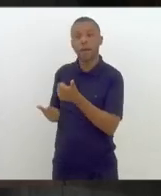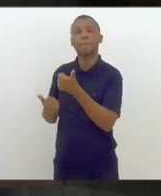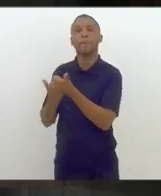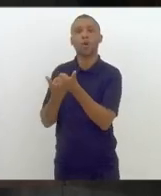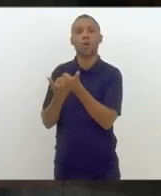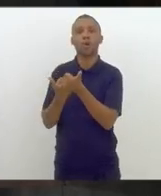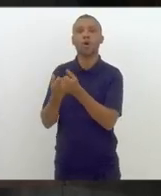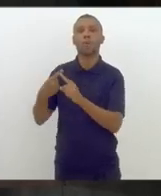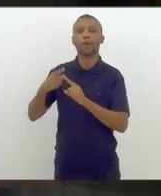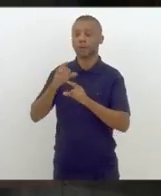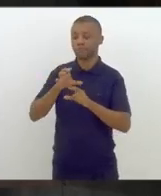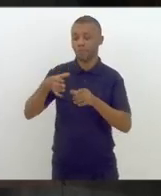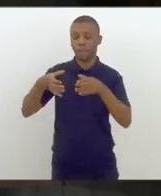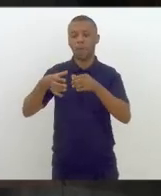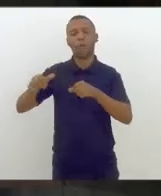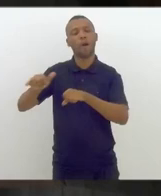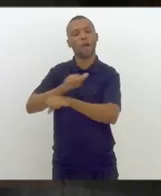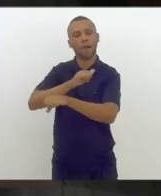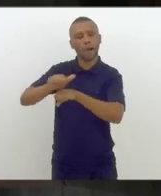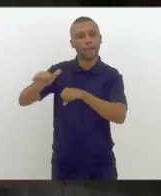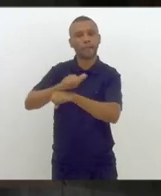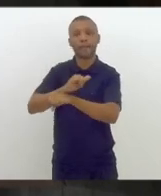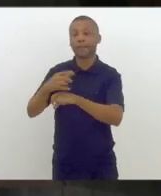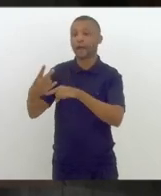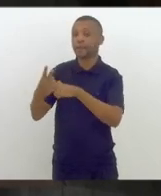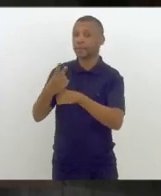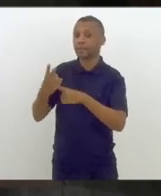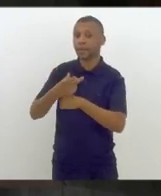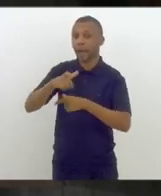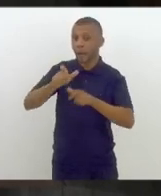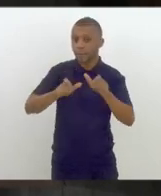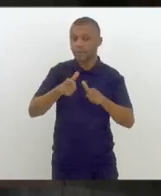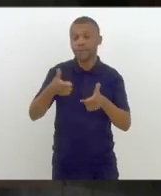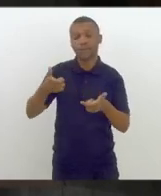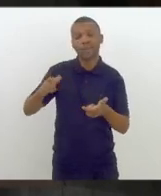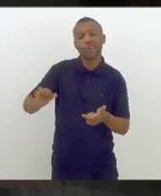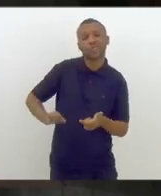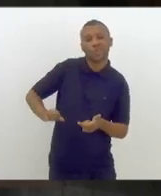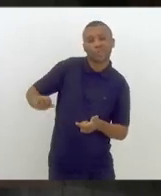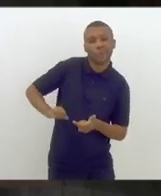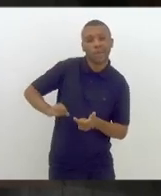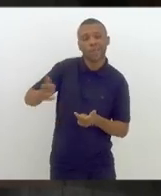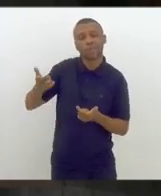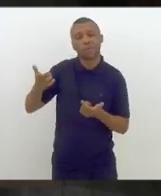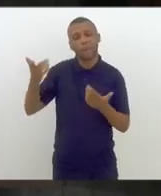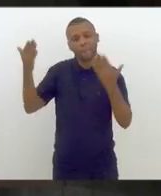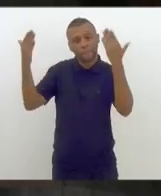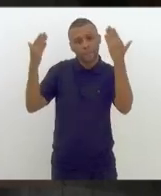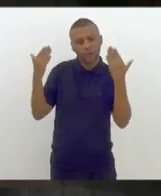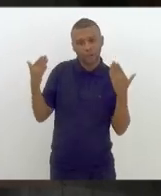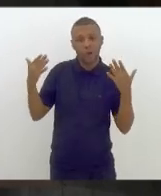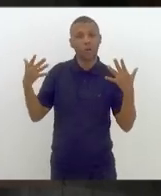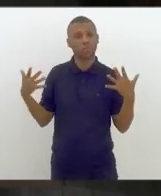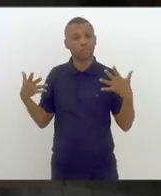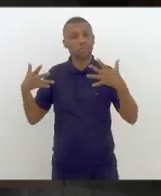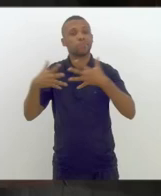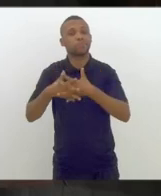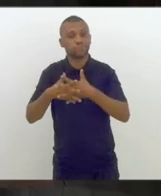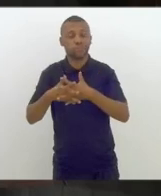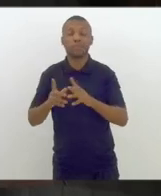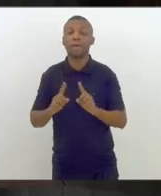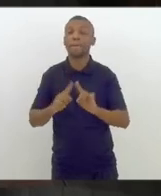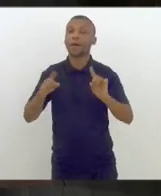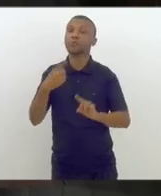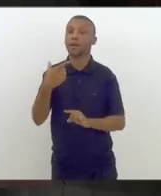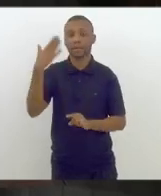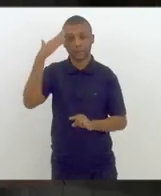atenção psicossocial é estratégica para aquelas pessoas que enfrentam sofrimento psíquico, que enfrentam quadros mais complexos. Mas a gente sabe,